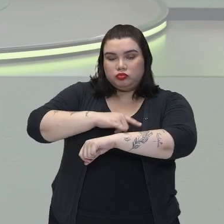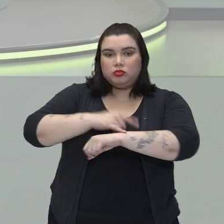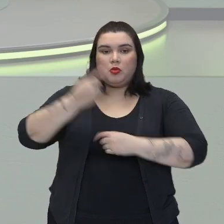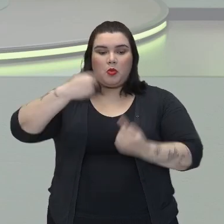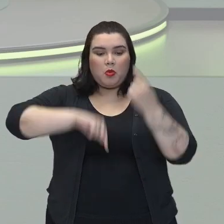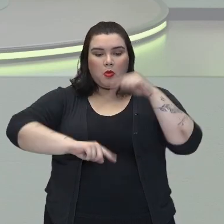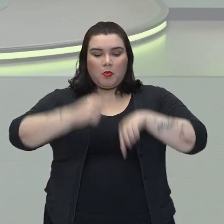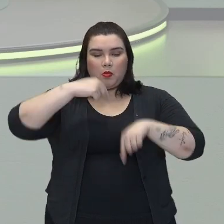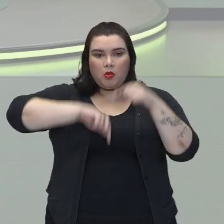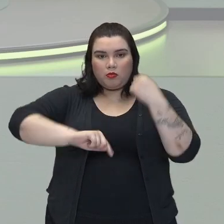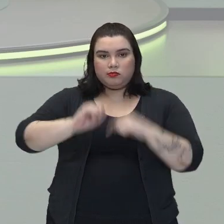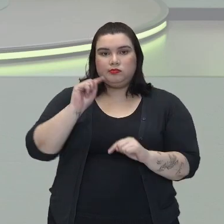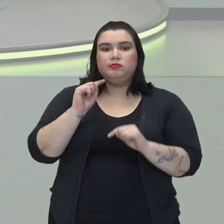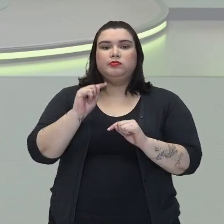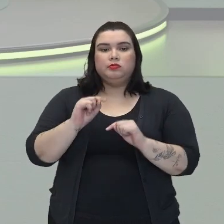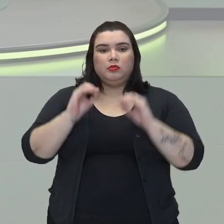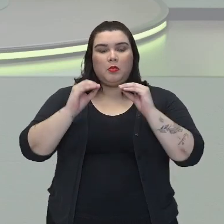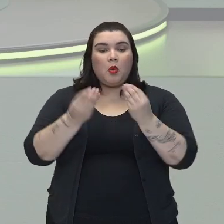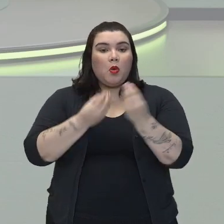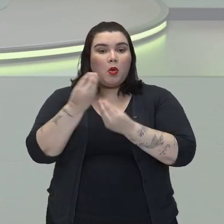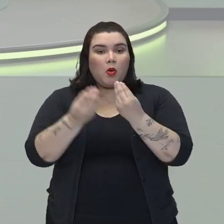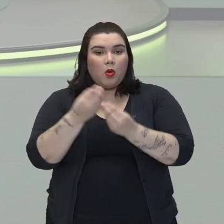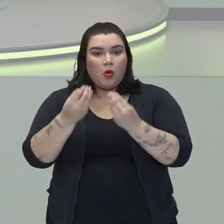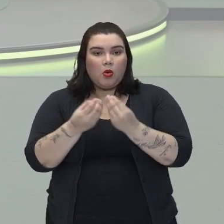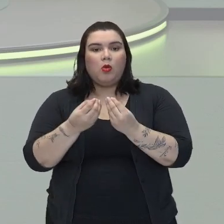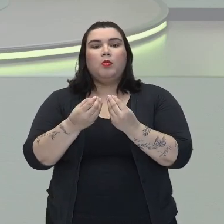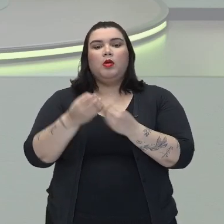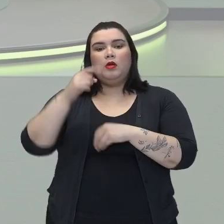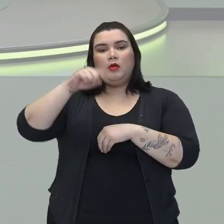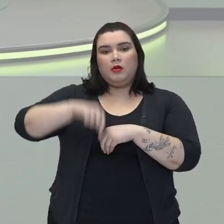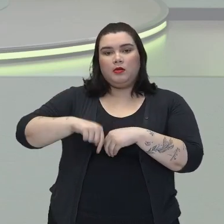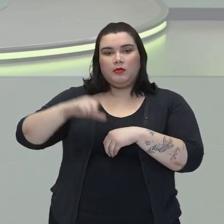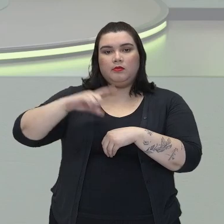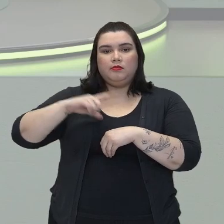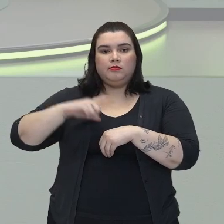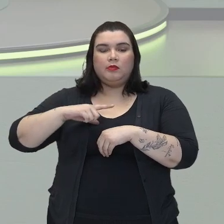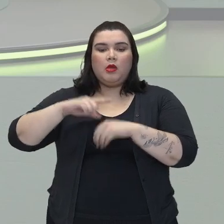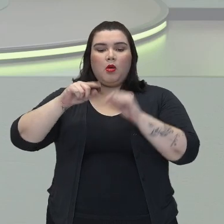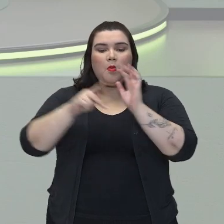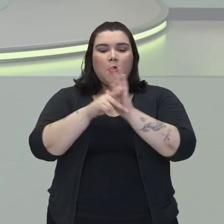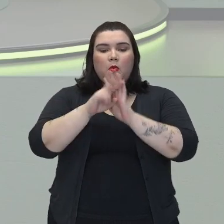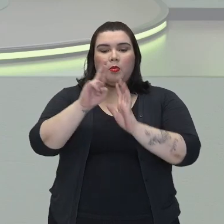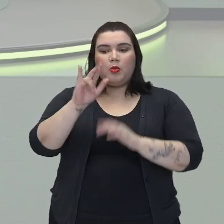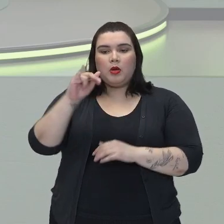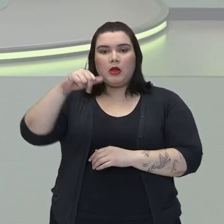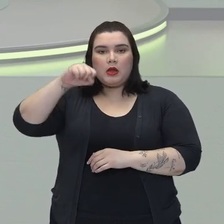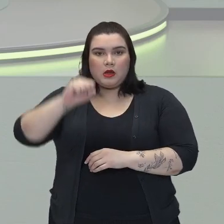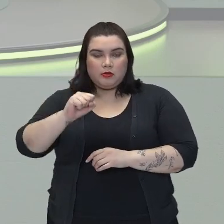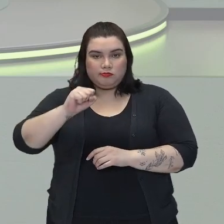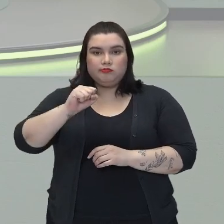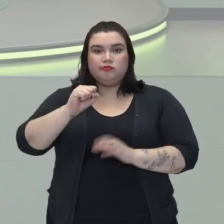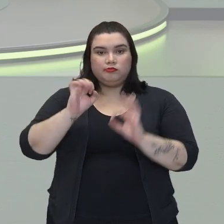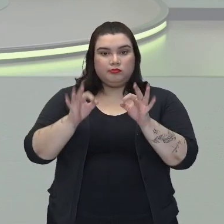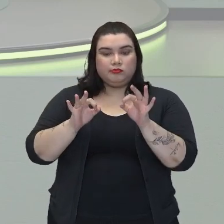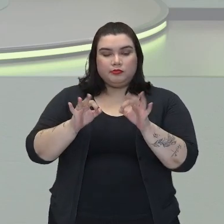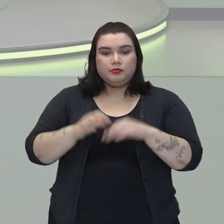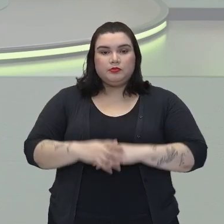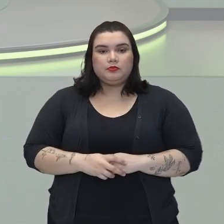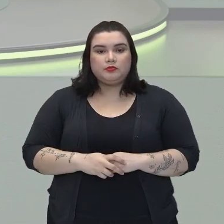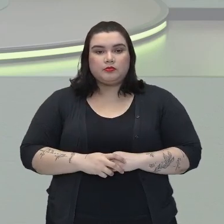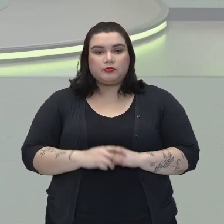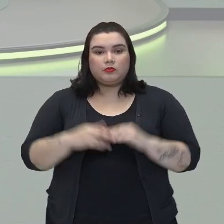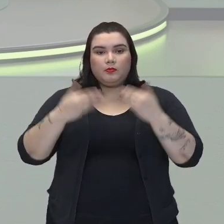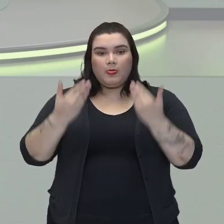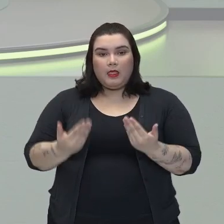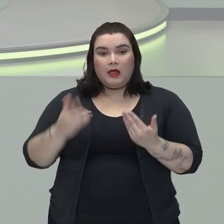corpo humano, e ele é eliminado principalmente pelos rins. No entanto, esses níveis, quando eles estão com os